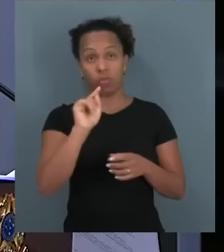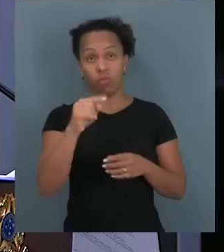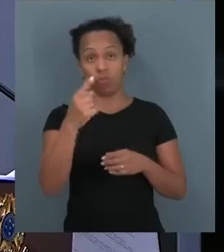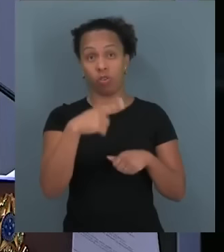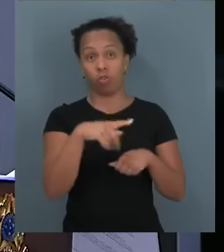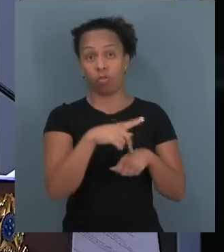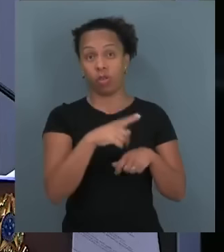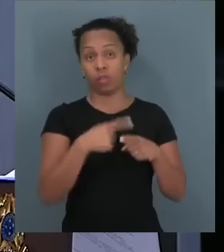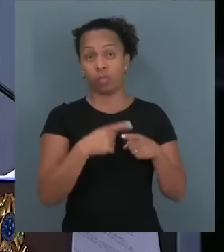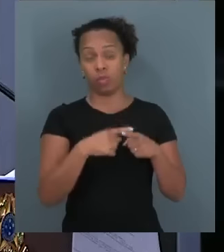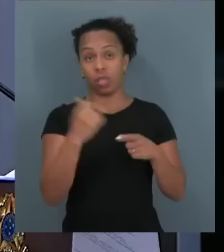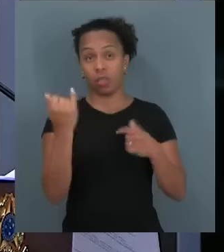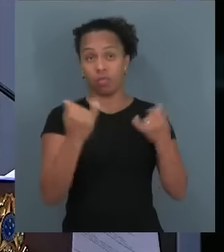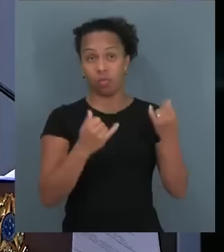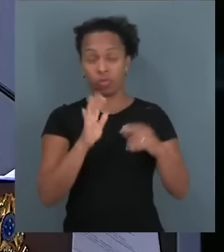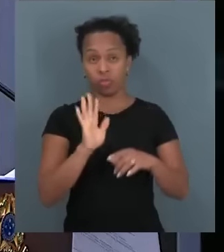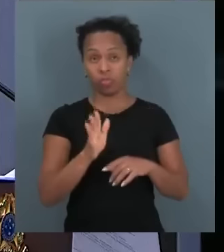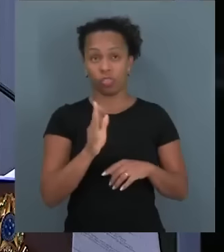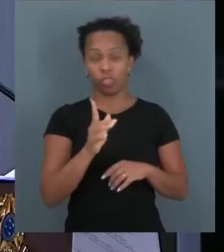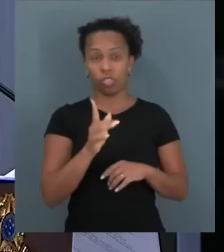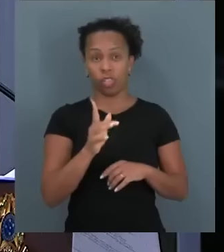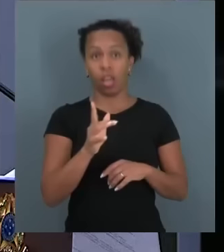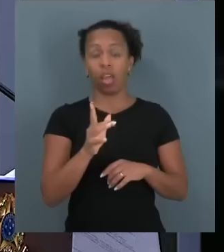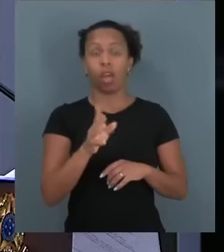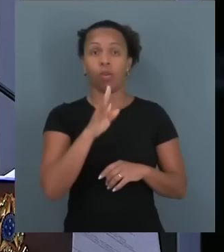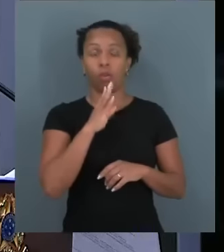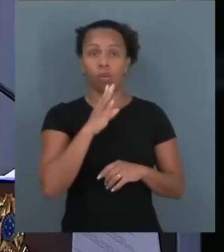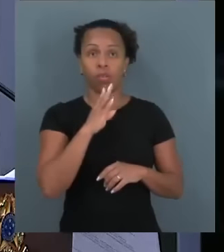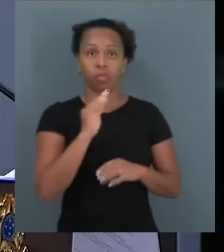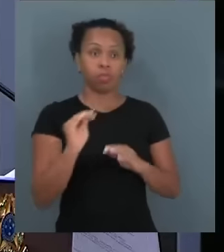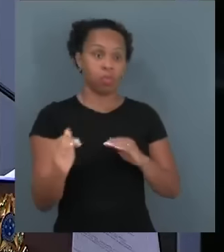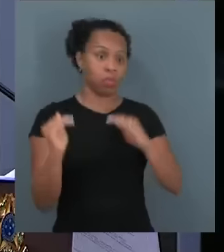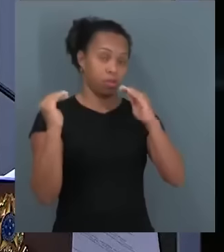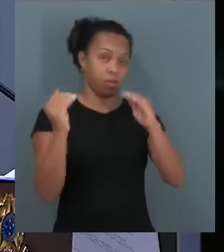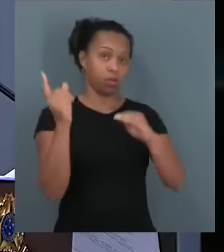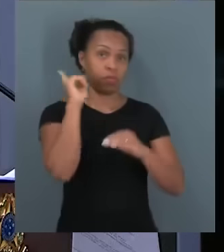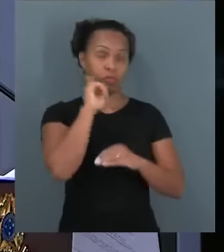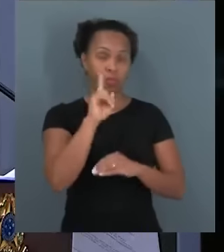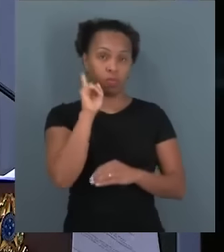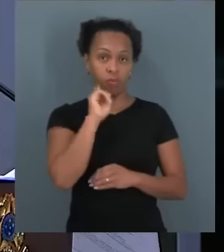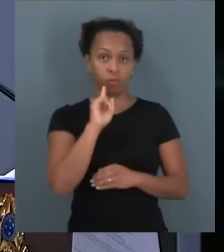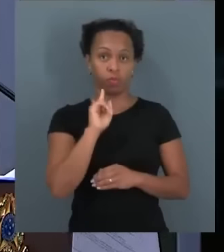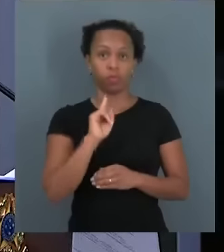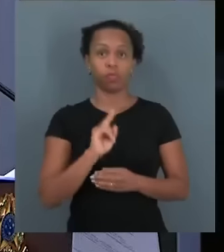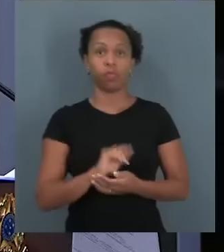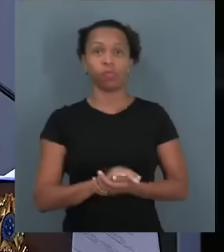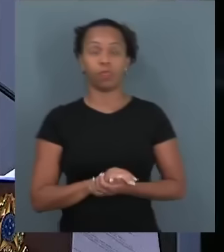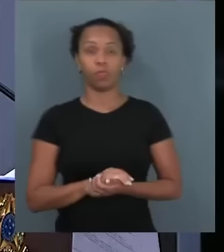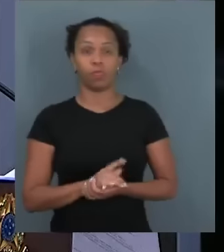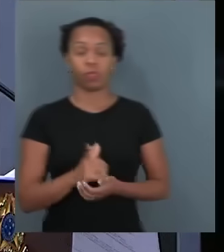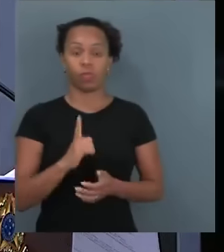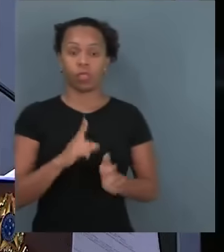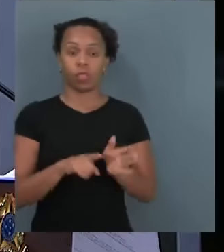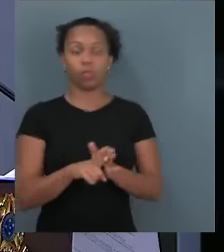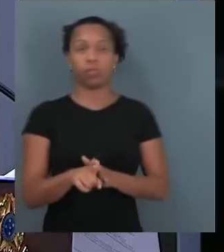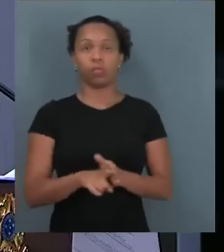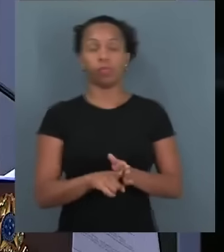informações já reconhecidas oficialmente por autoridades americanas, há